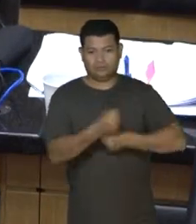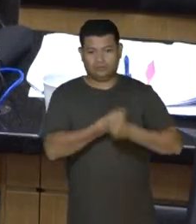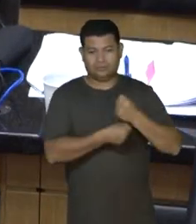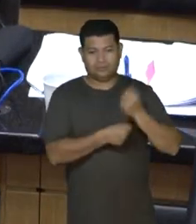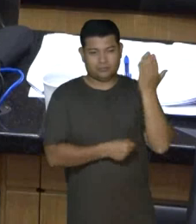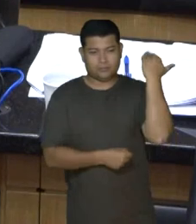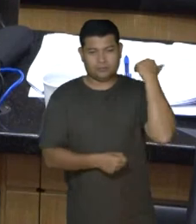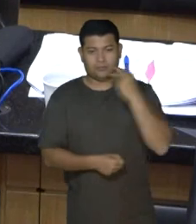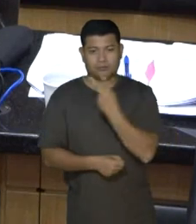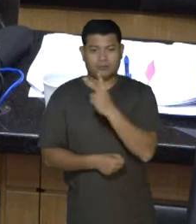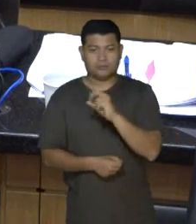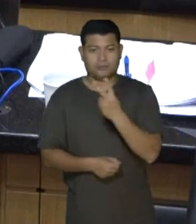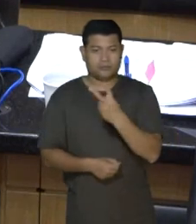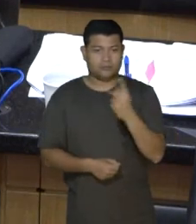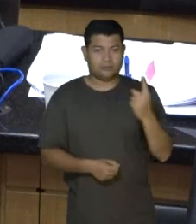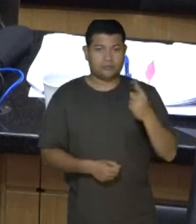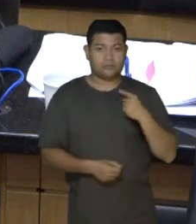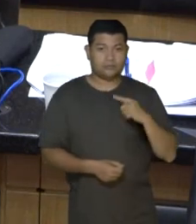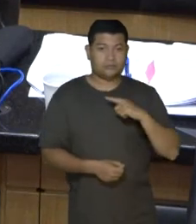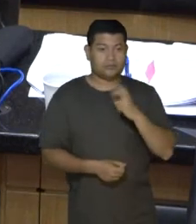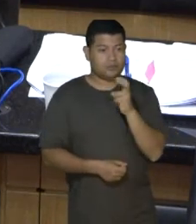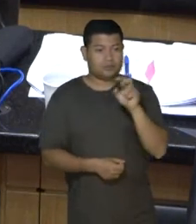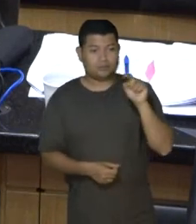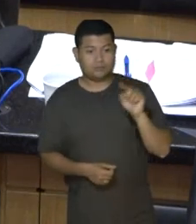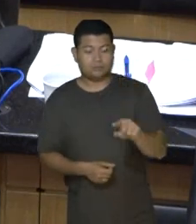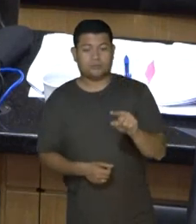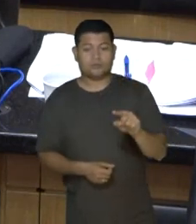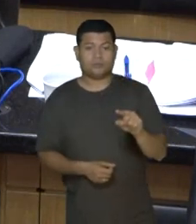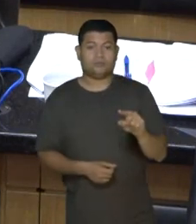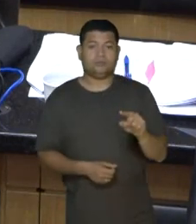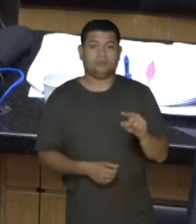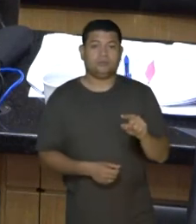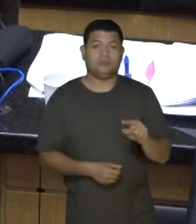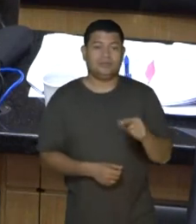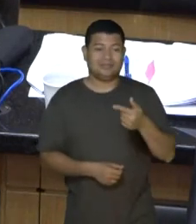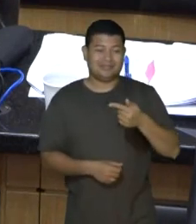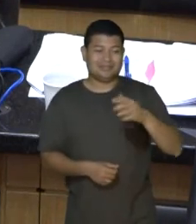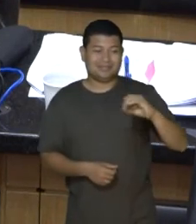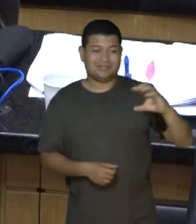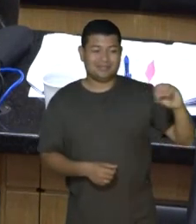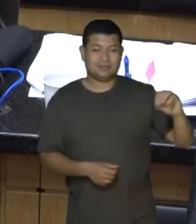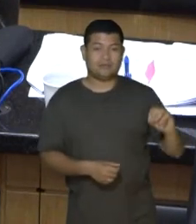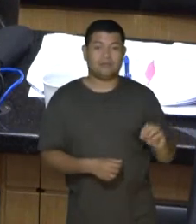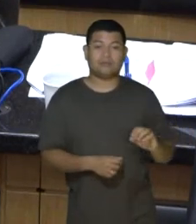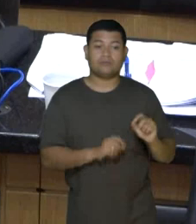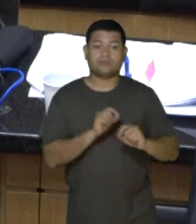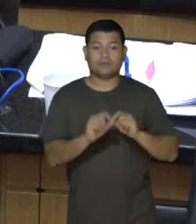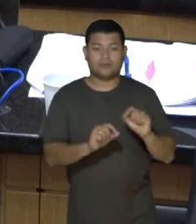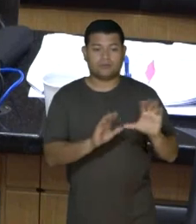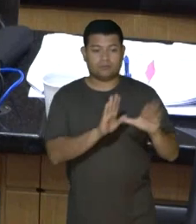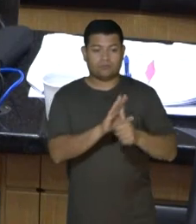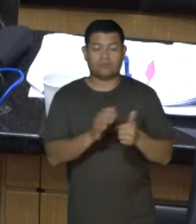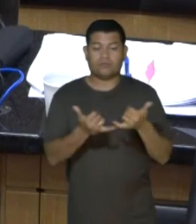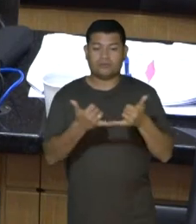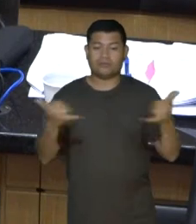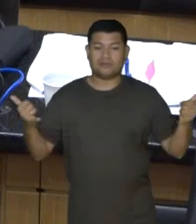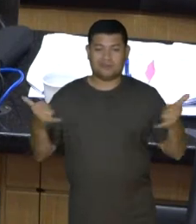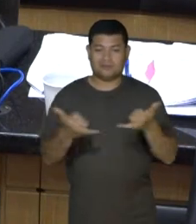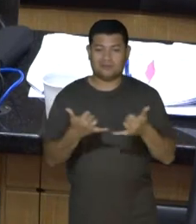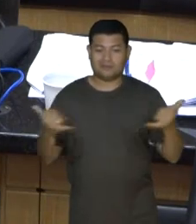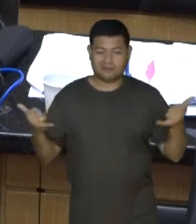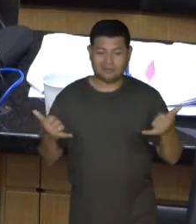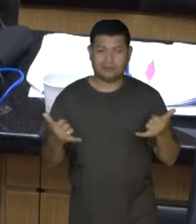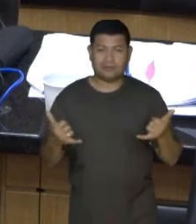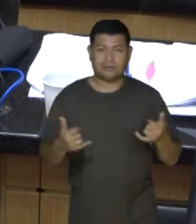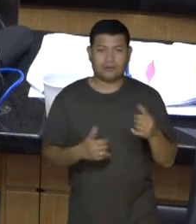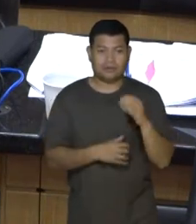de 5.700 ocorrências de furtos, de roubos de cabos, fios e transformadores na Celesc. Só a